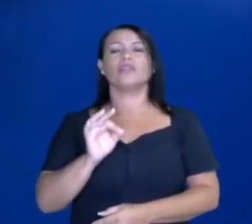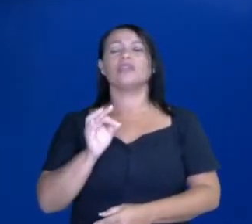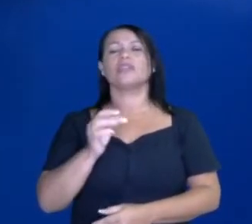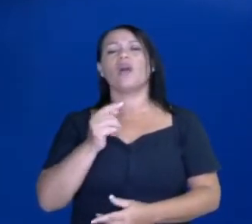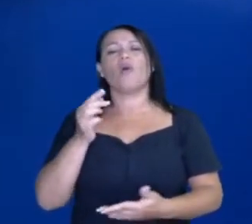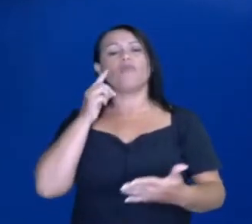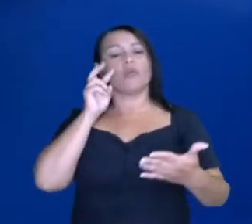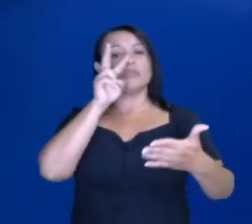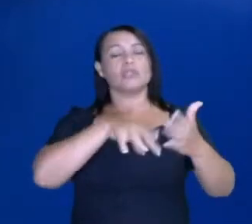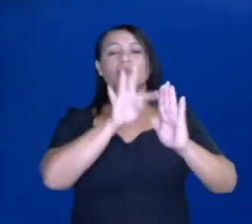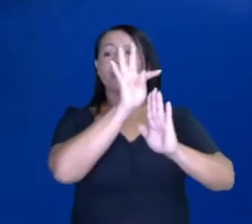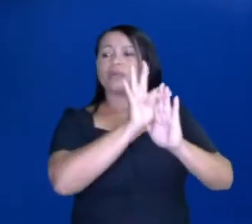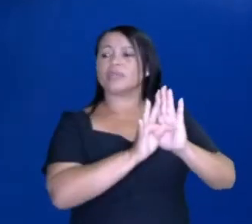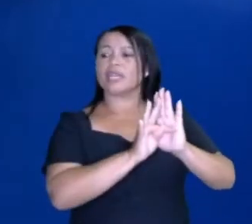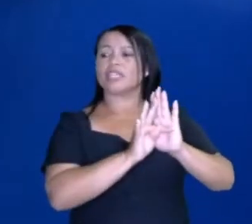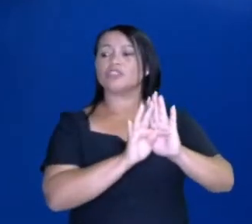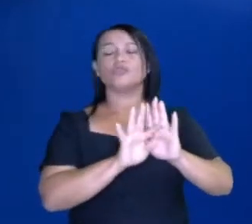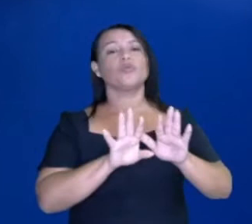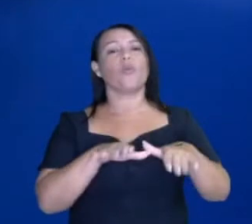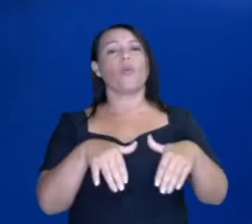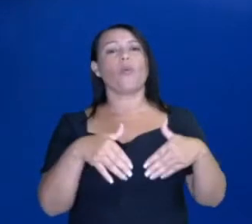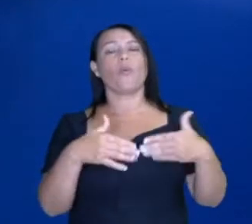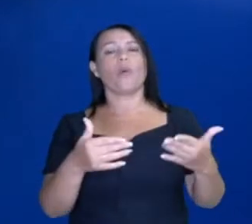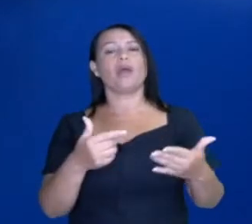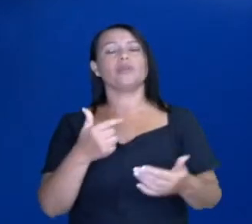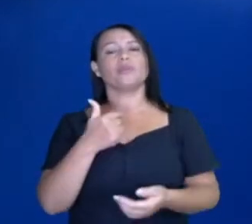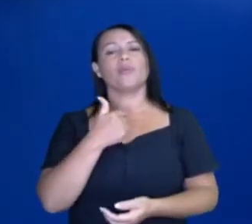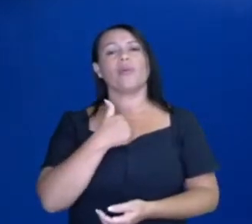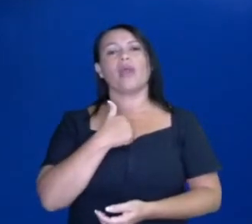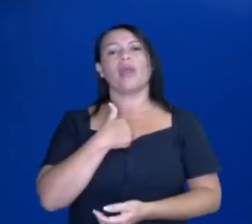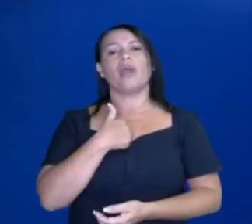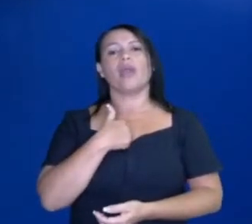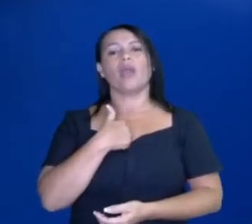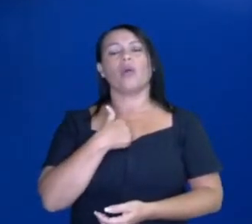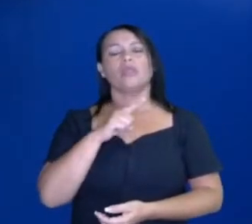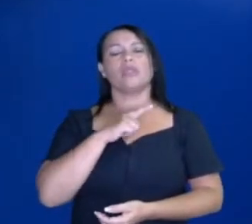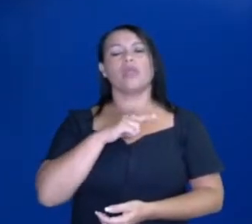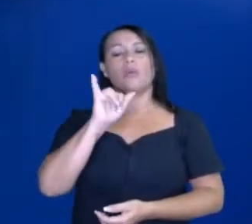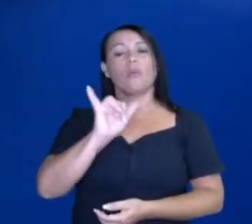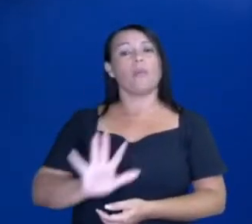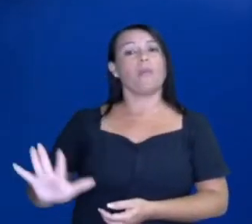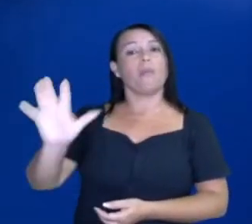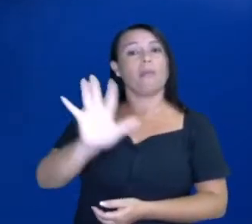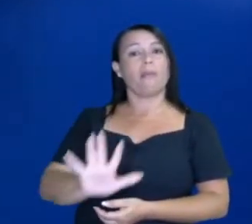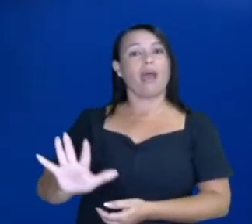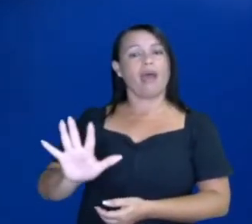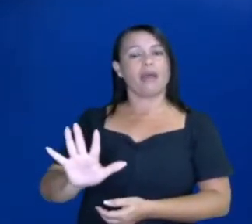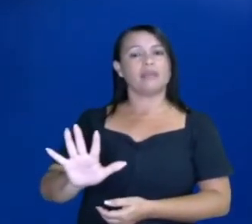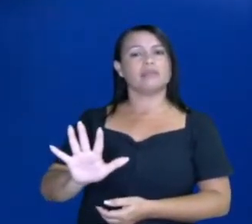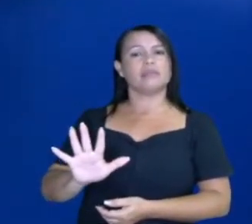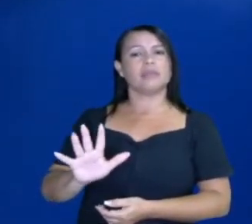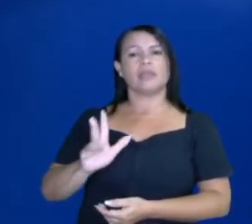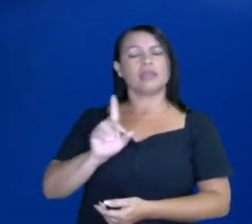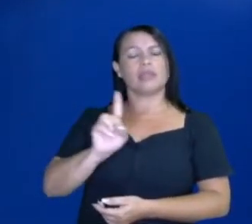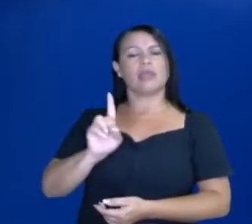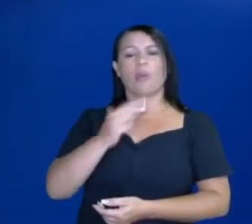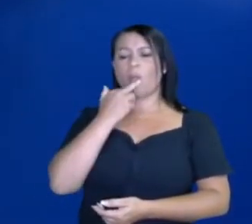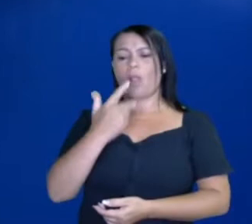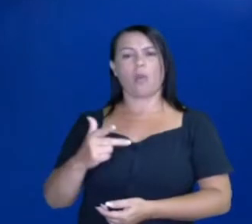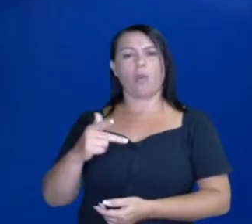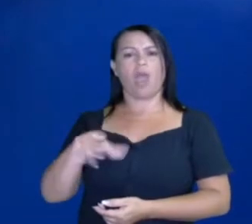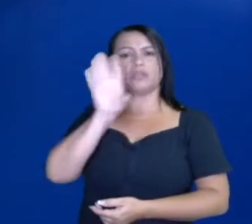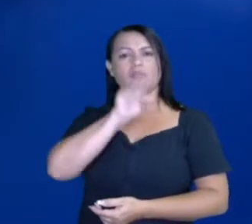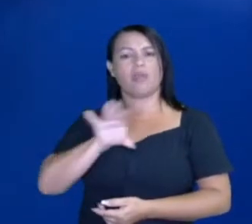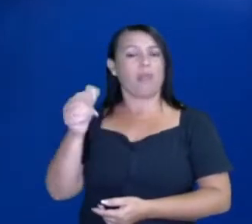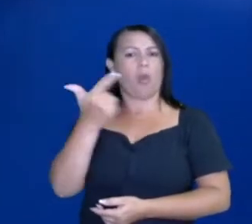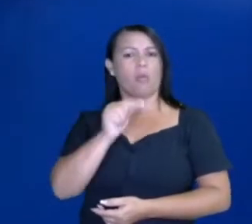texto. Quando eu tenho uma imagem no texto, uma linguagem não verbal, que ela me leva